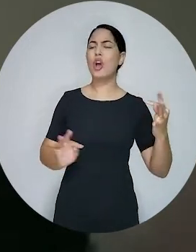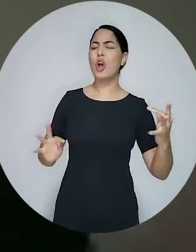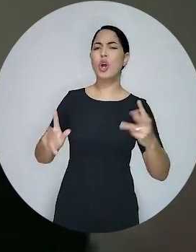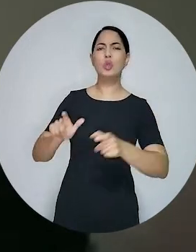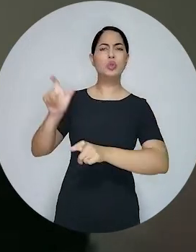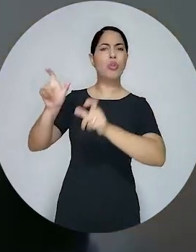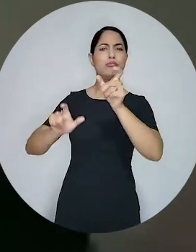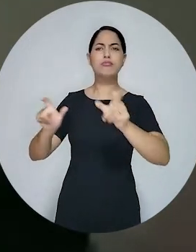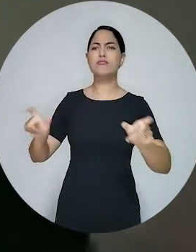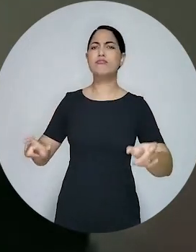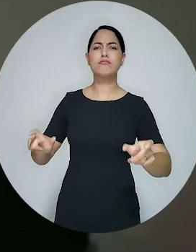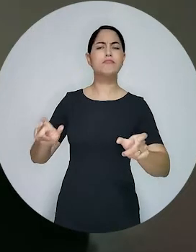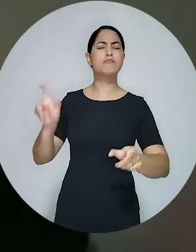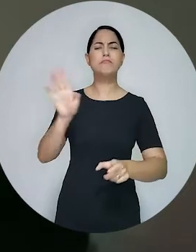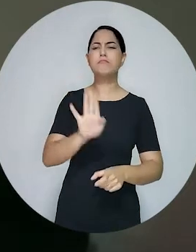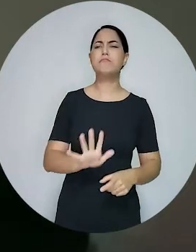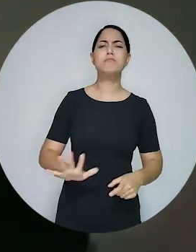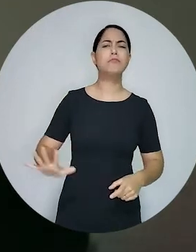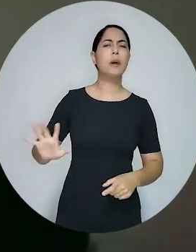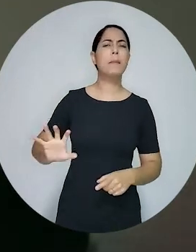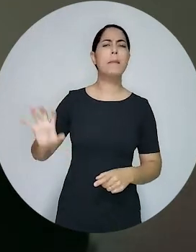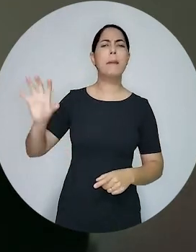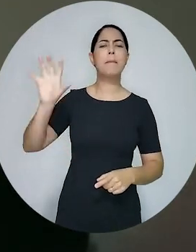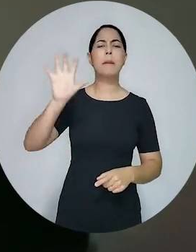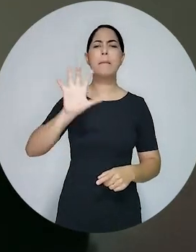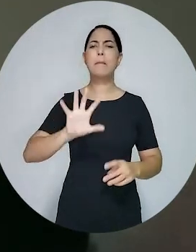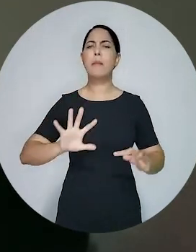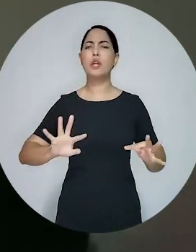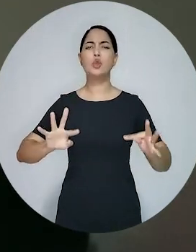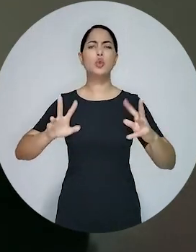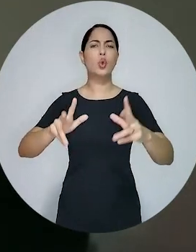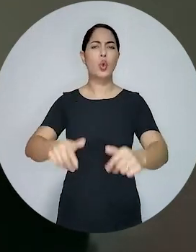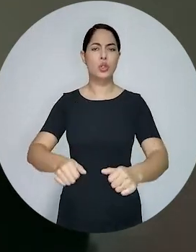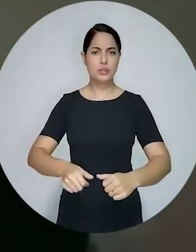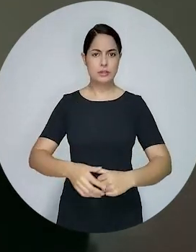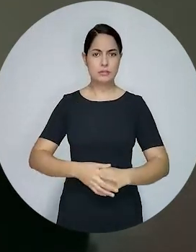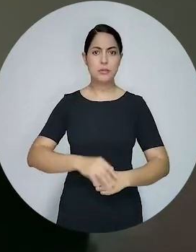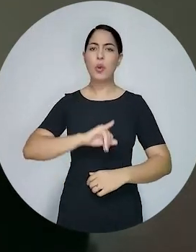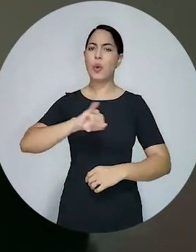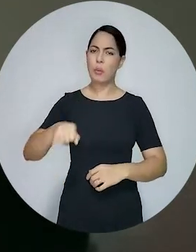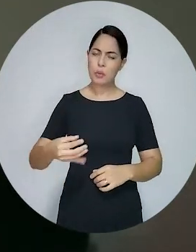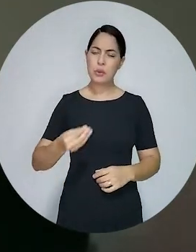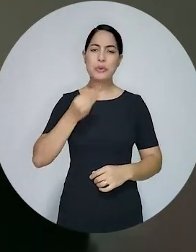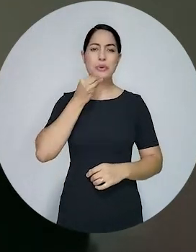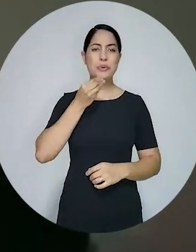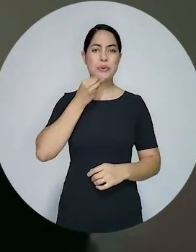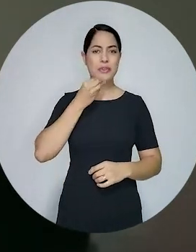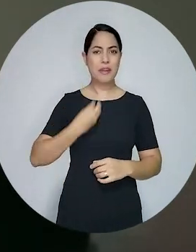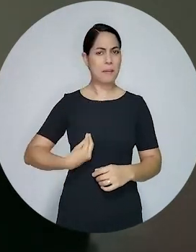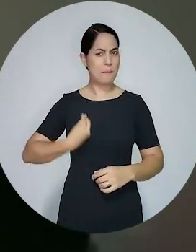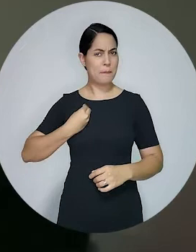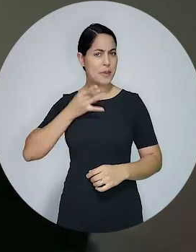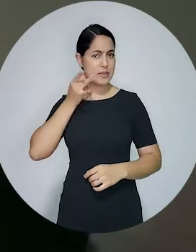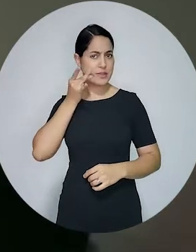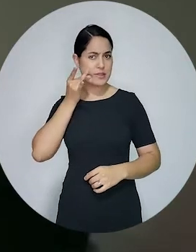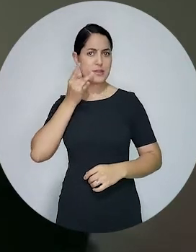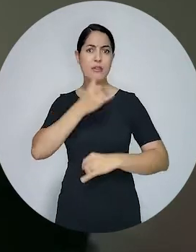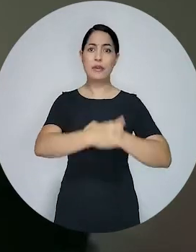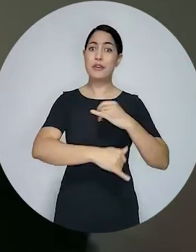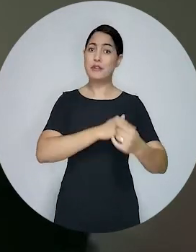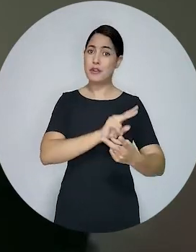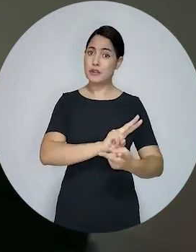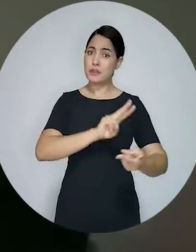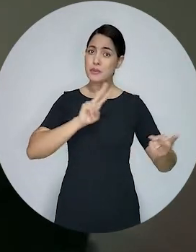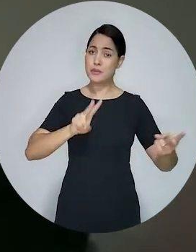operadores do direito de todas as áreas oportunidade, de forma presencial